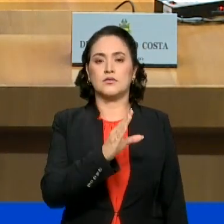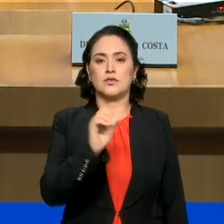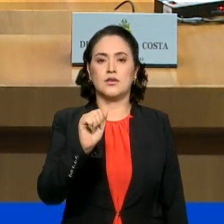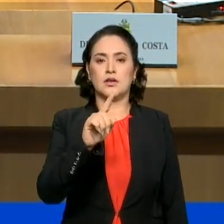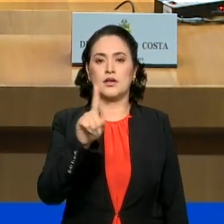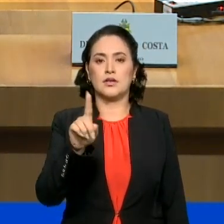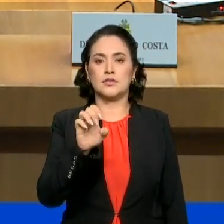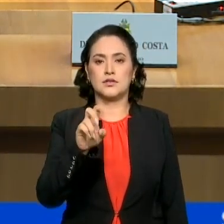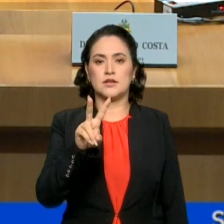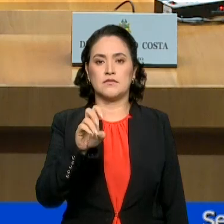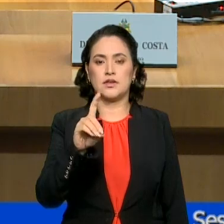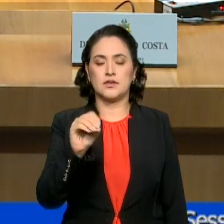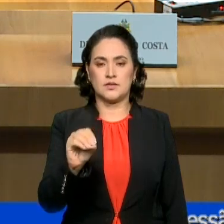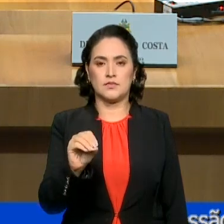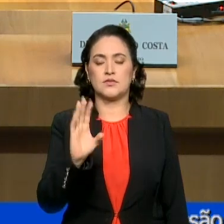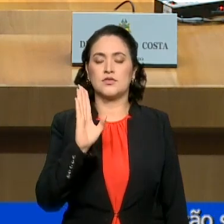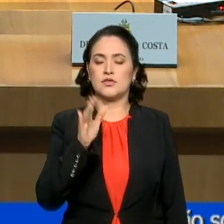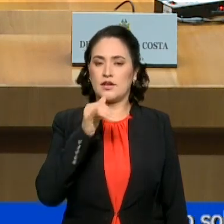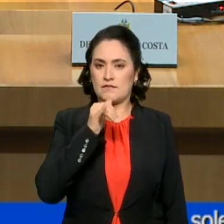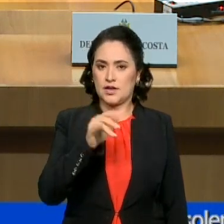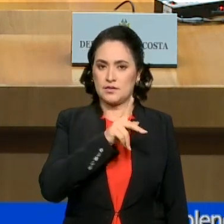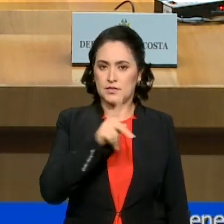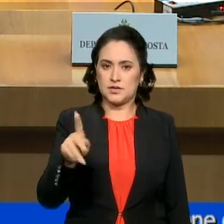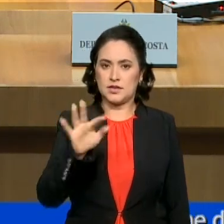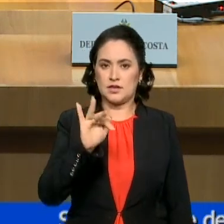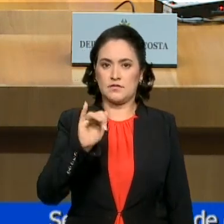já falei, presidente da FIEMA.